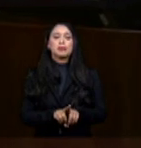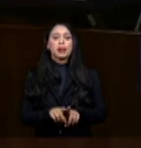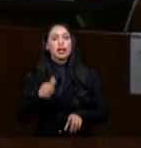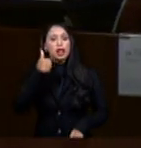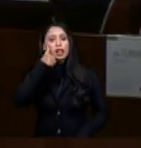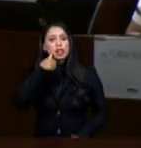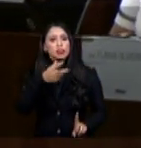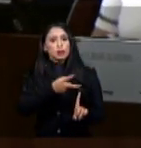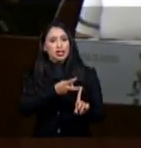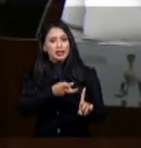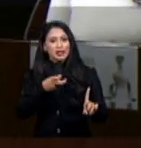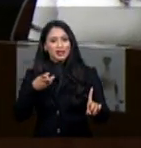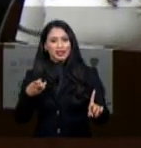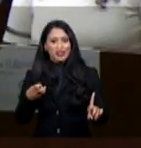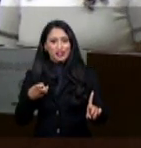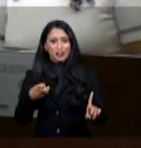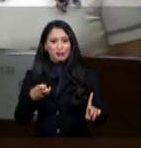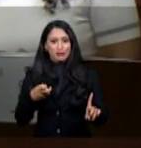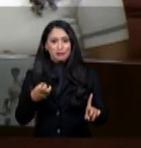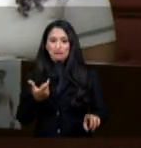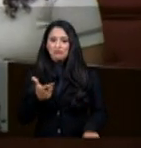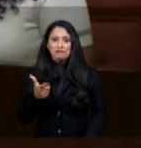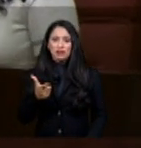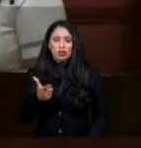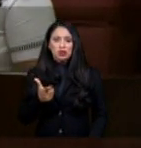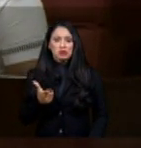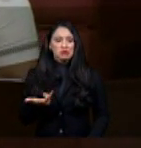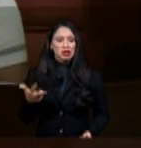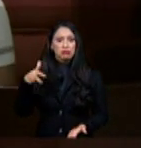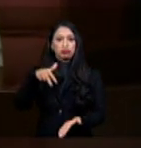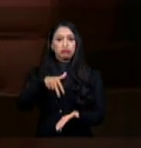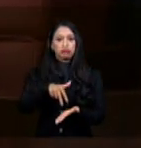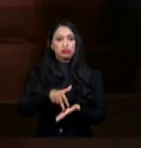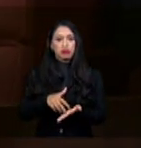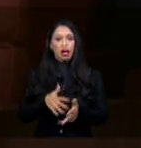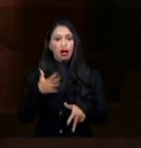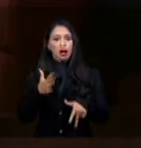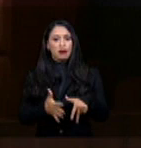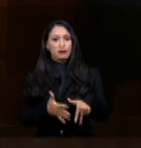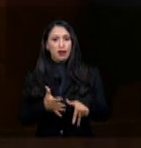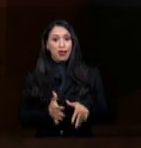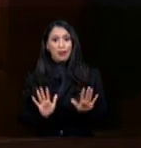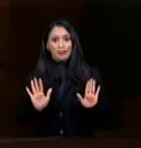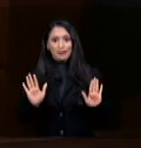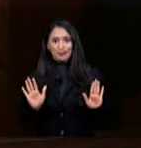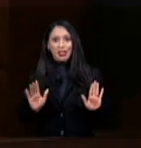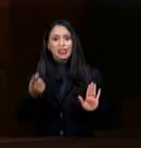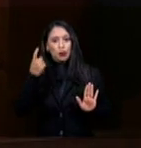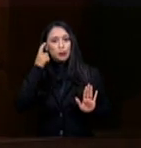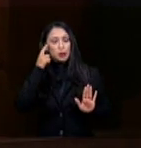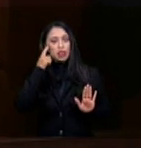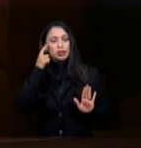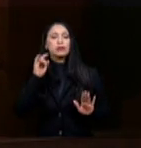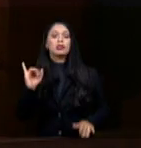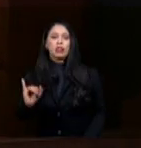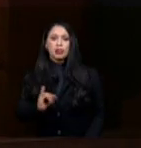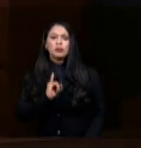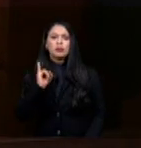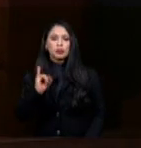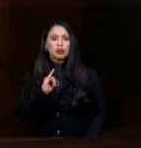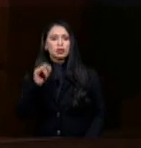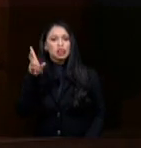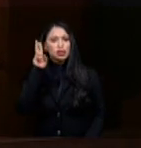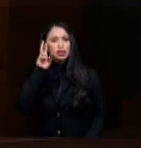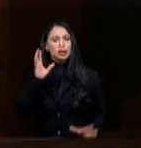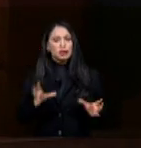embora sem lugar de fala não tem lugar de fala mas acho que é fundamental lembrarmos também